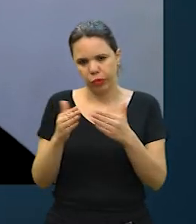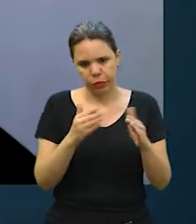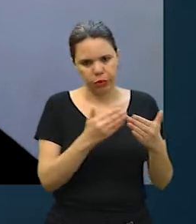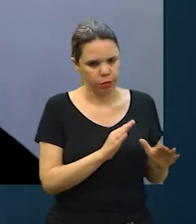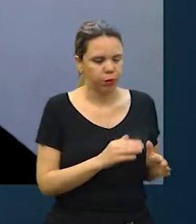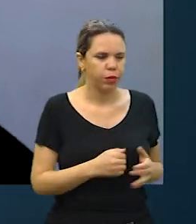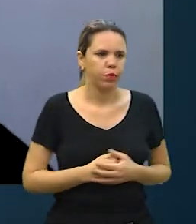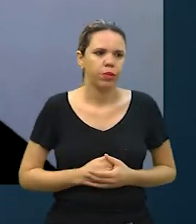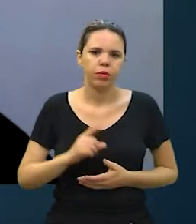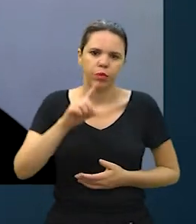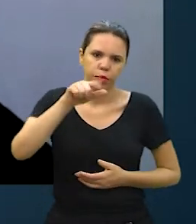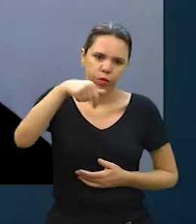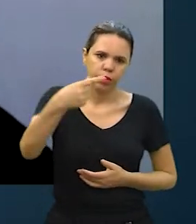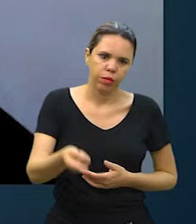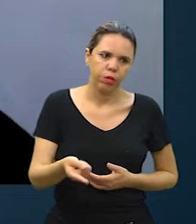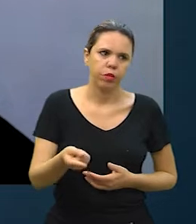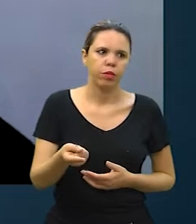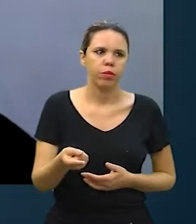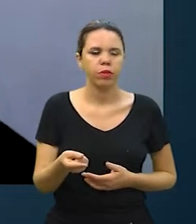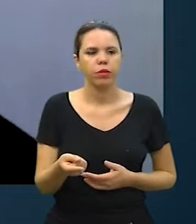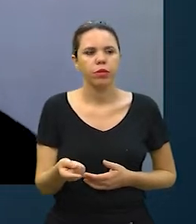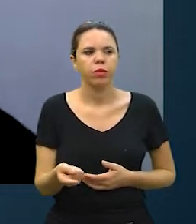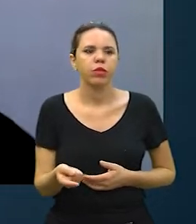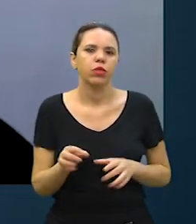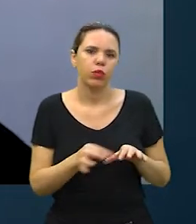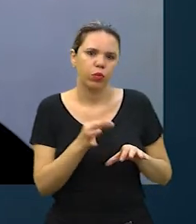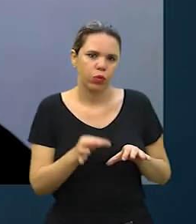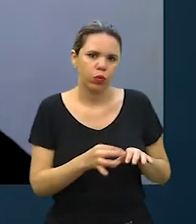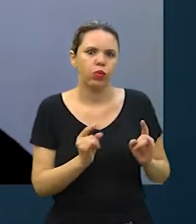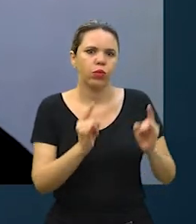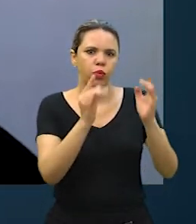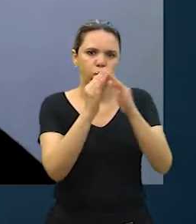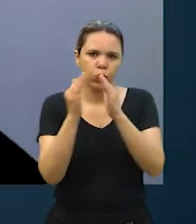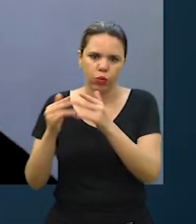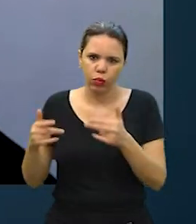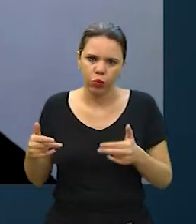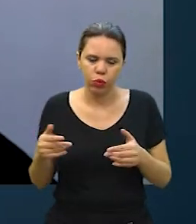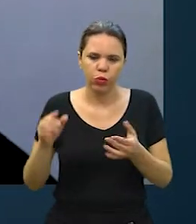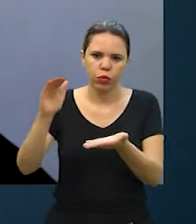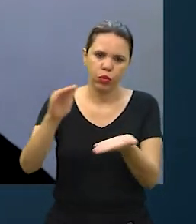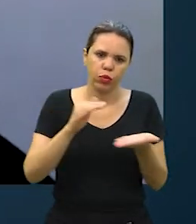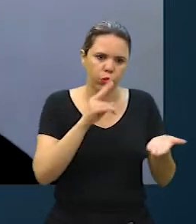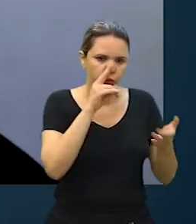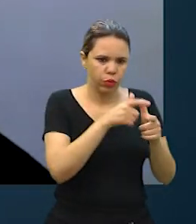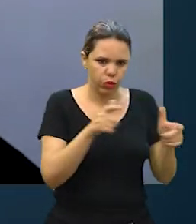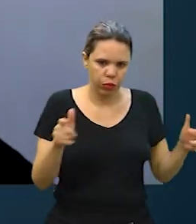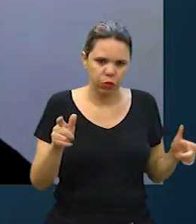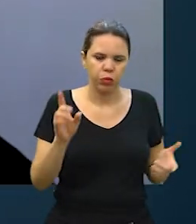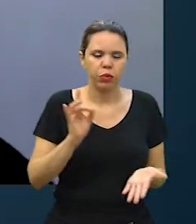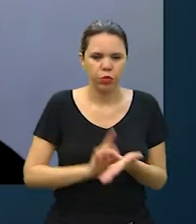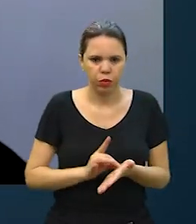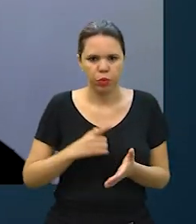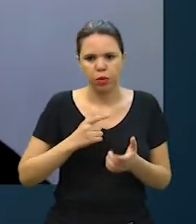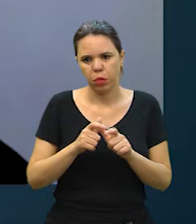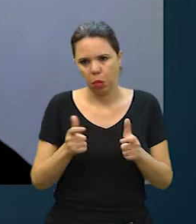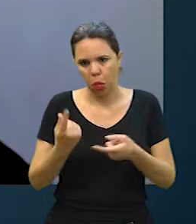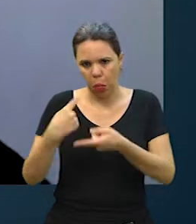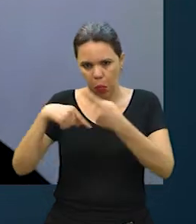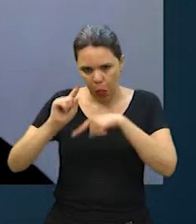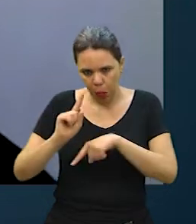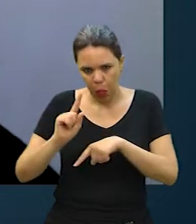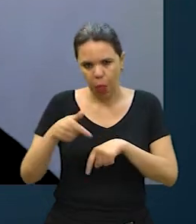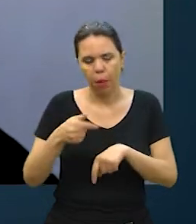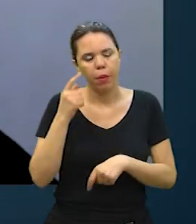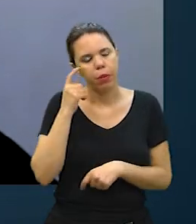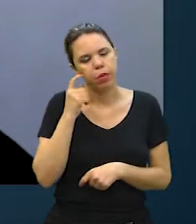reabrir, e depois a gente voltou a fazer costureira em condomínio, costureira delivery muito forte. Realmente aí teve a expansão. Depois que